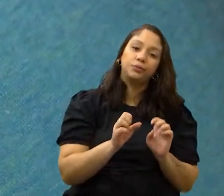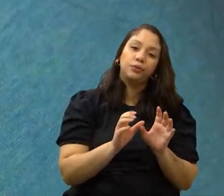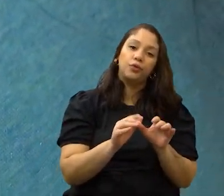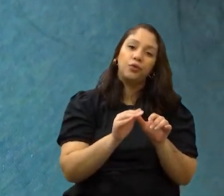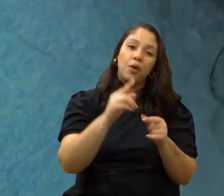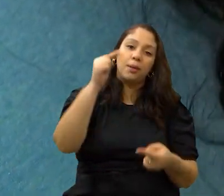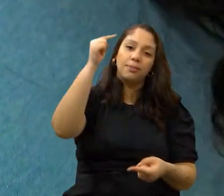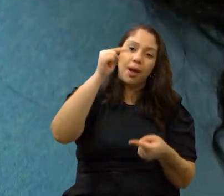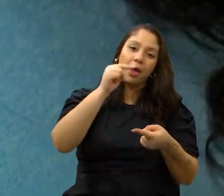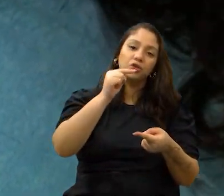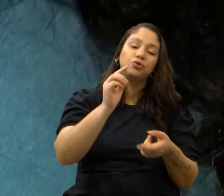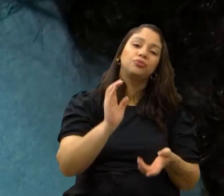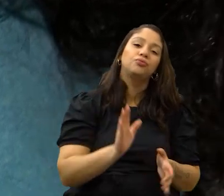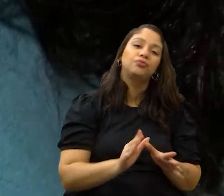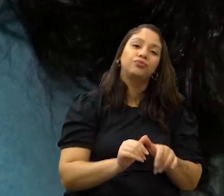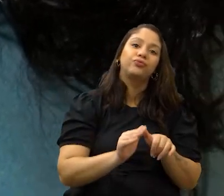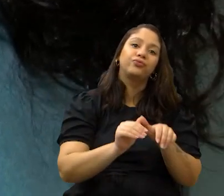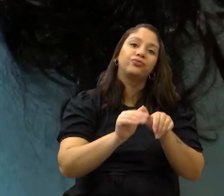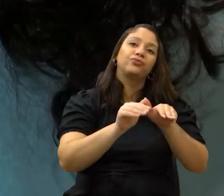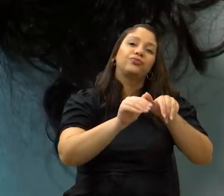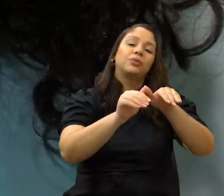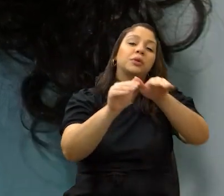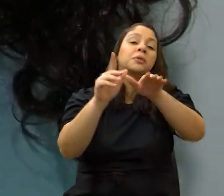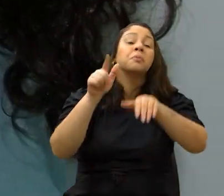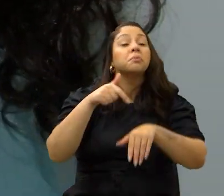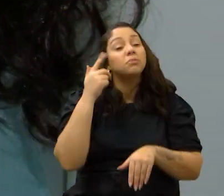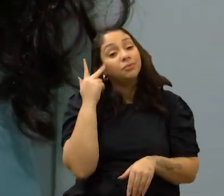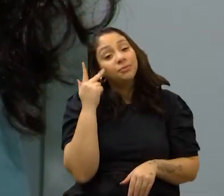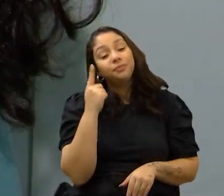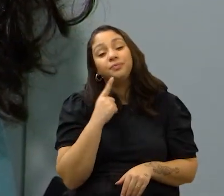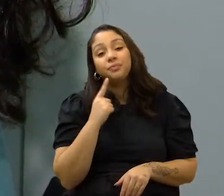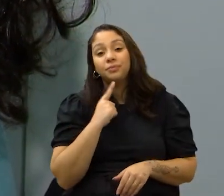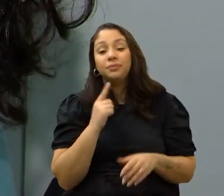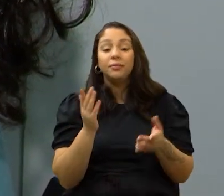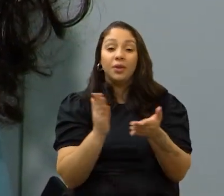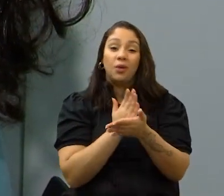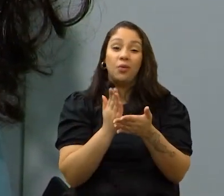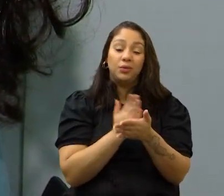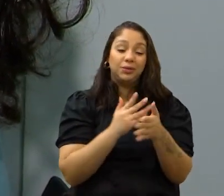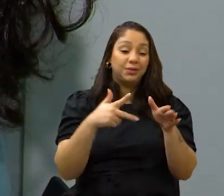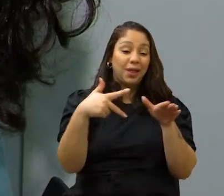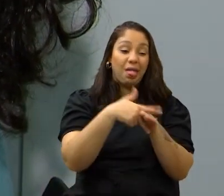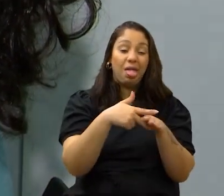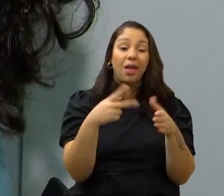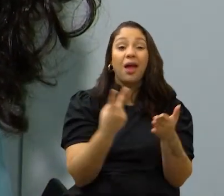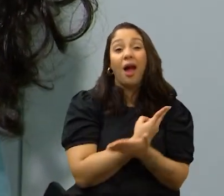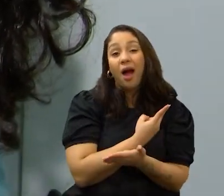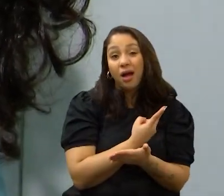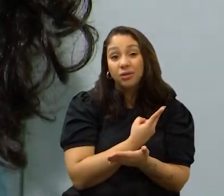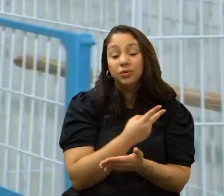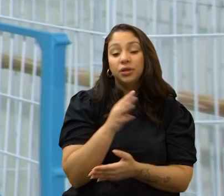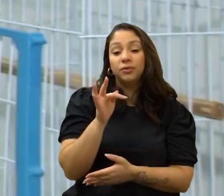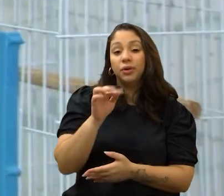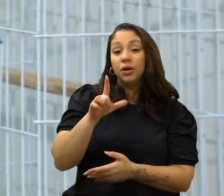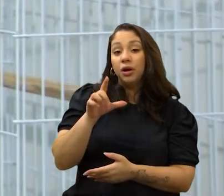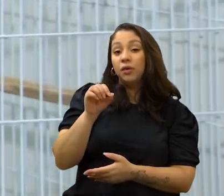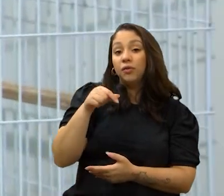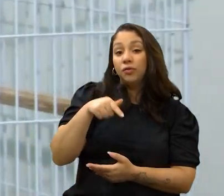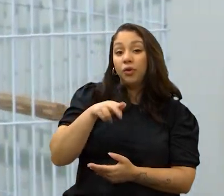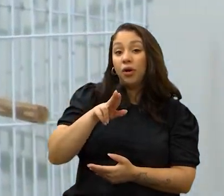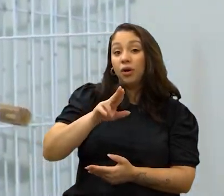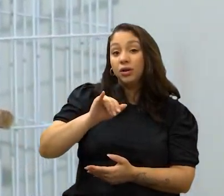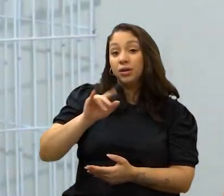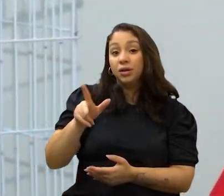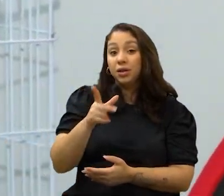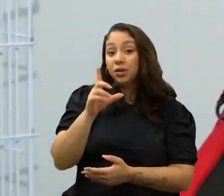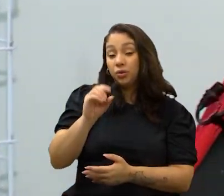a fuga. Então a gente sempre deixa isso atento. Então a gente pega, que é comum a gente pegar corte de asas erradas. O Floquinho, ele